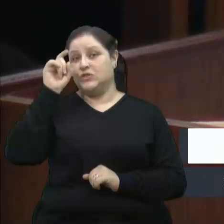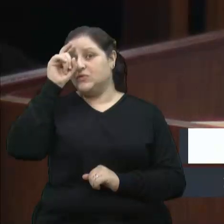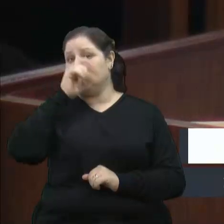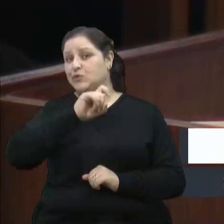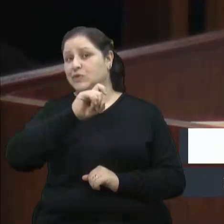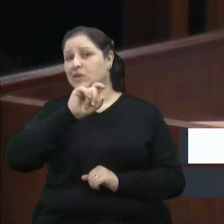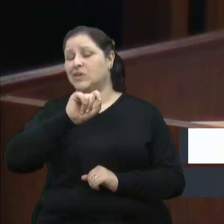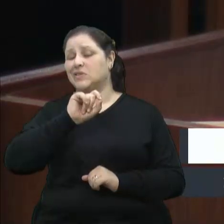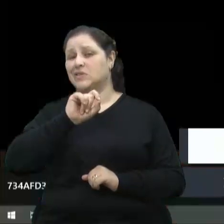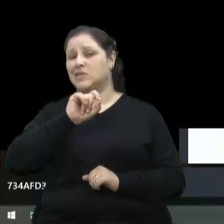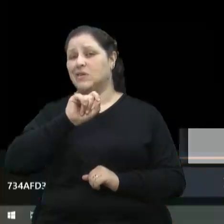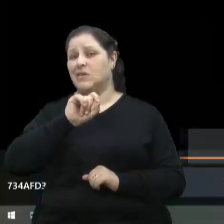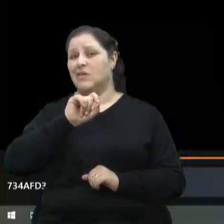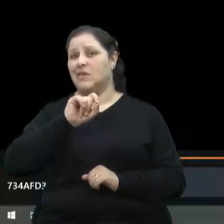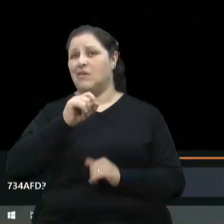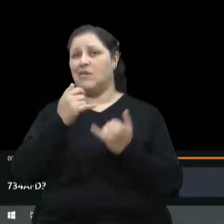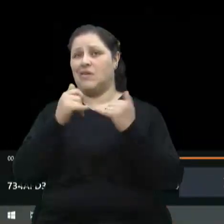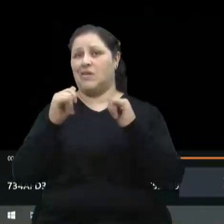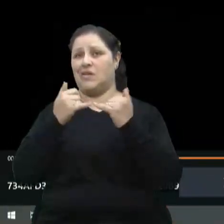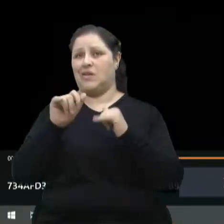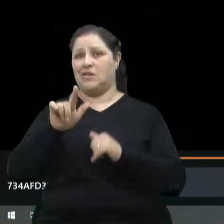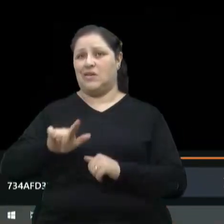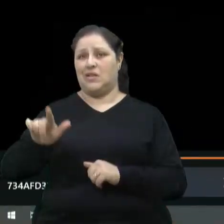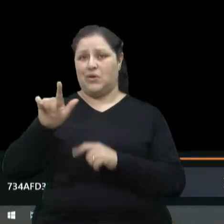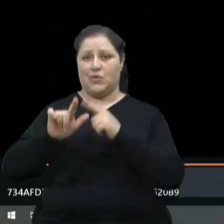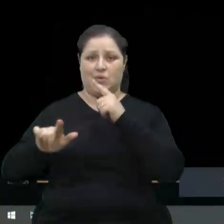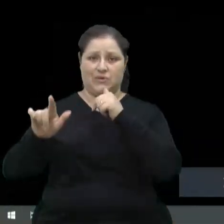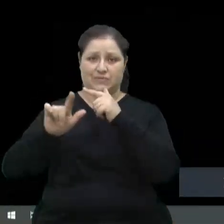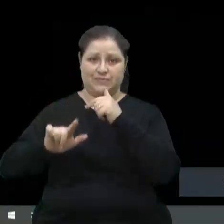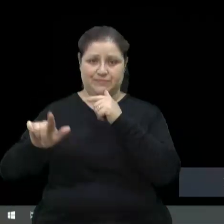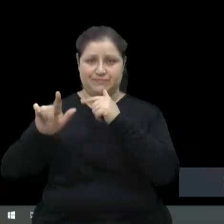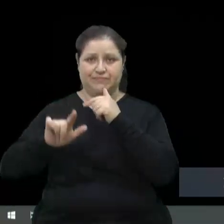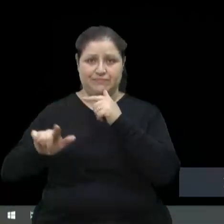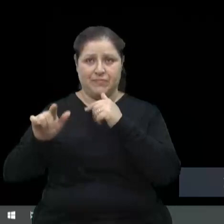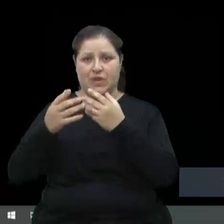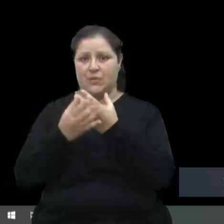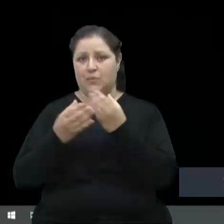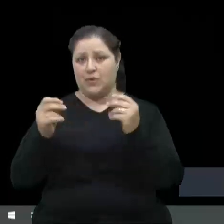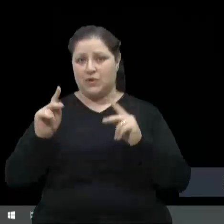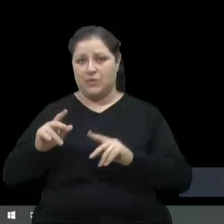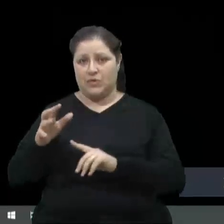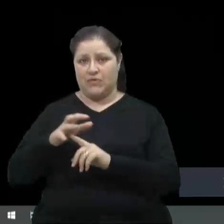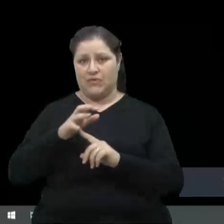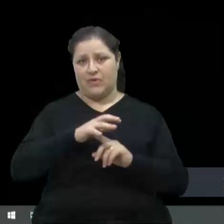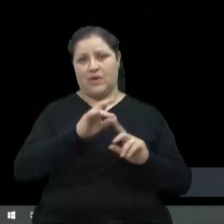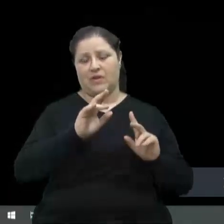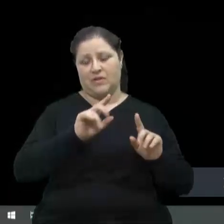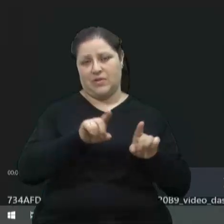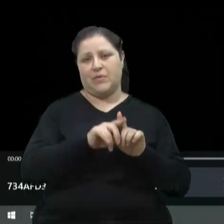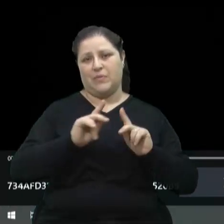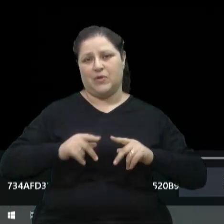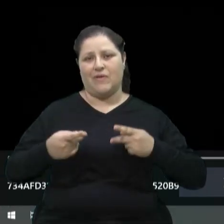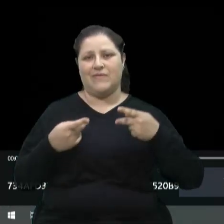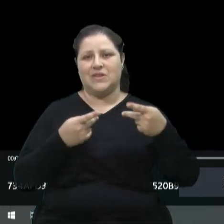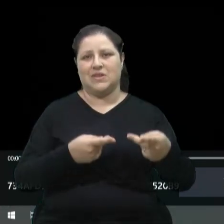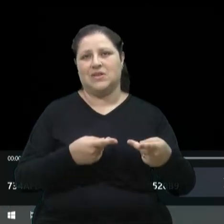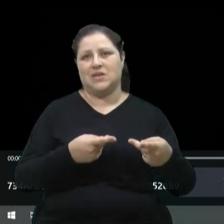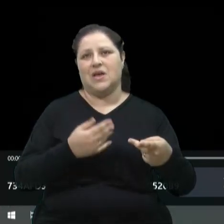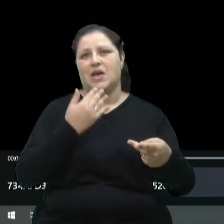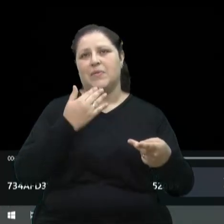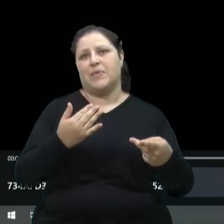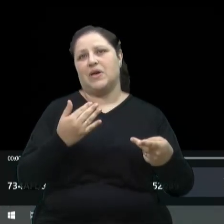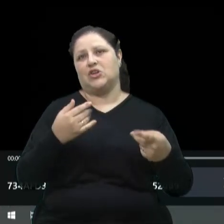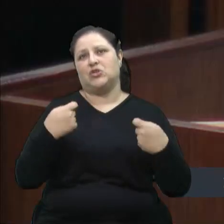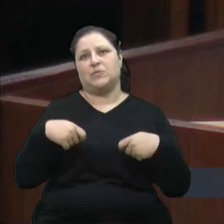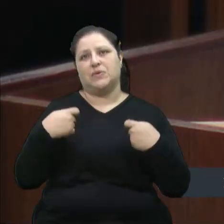elétrica lá na Lagoa. Muitos dos feirantes e visitantes já me pediu se teria como